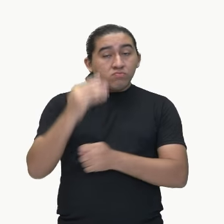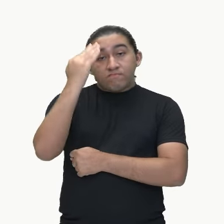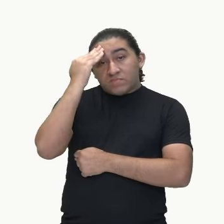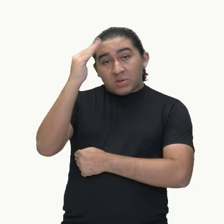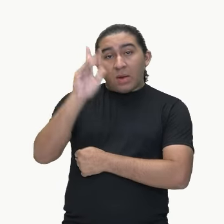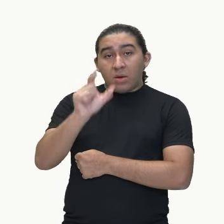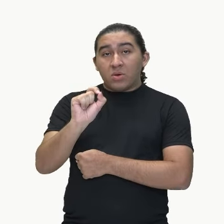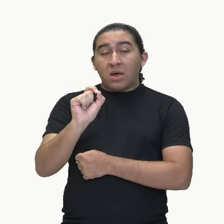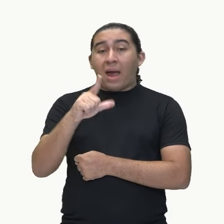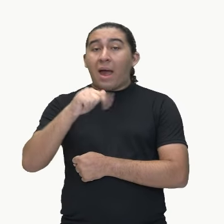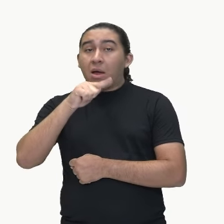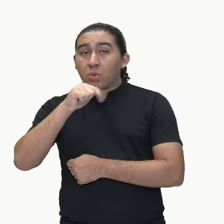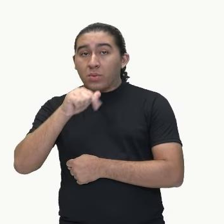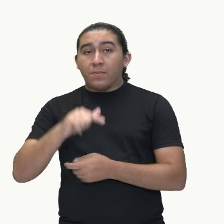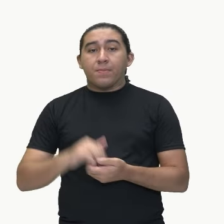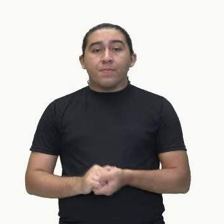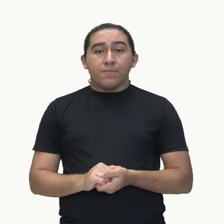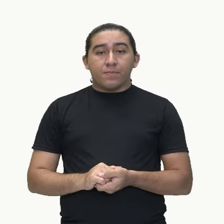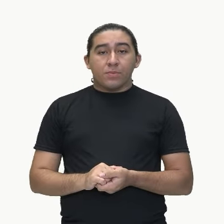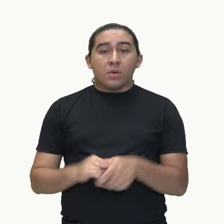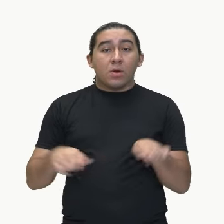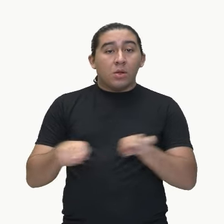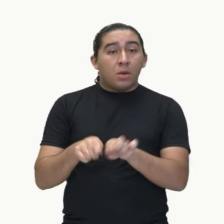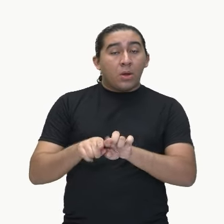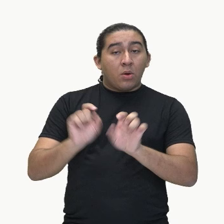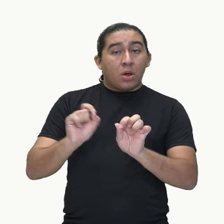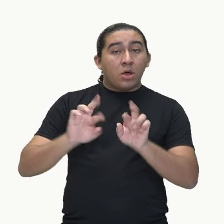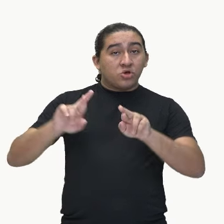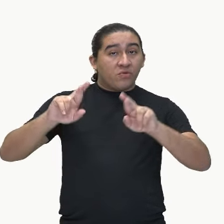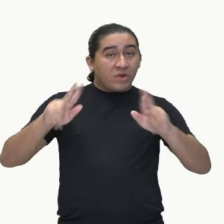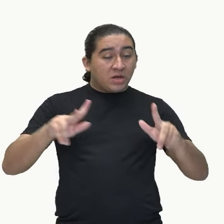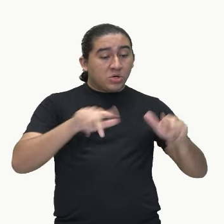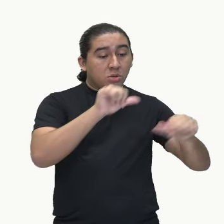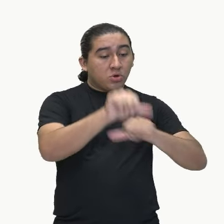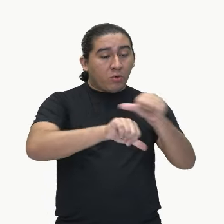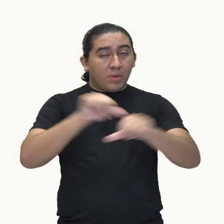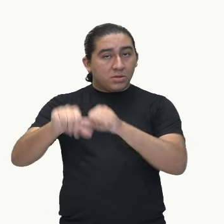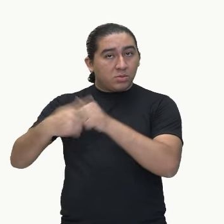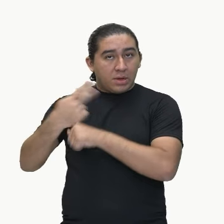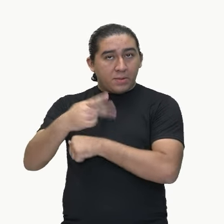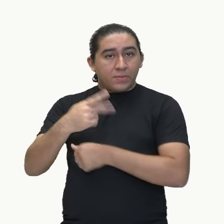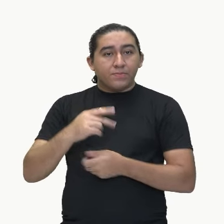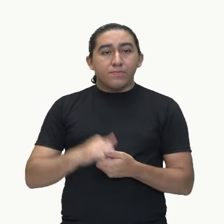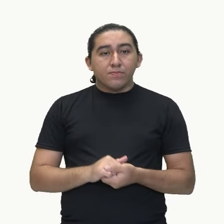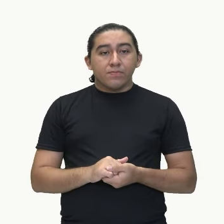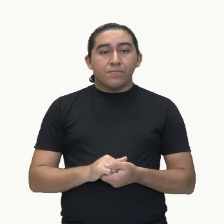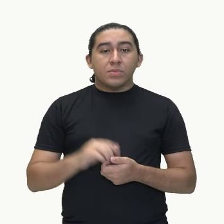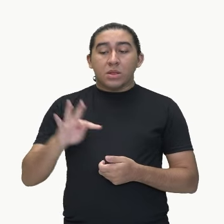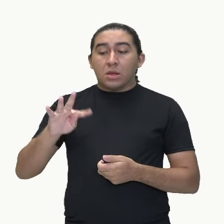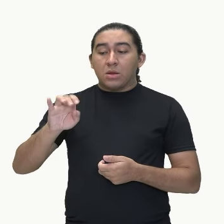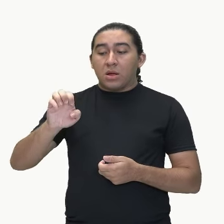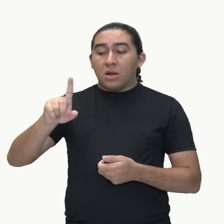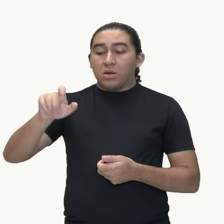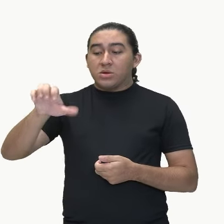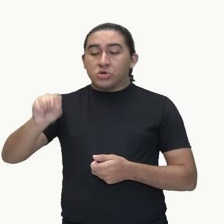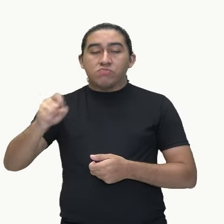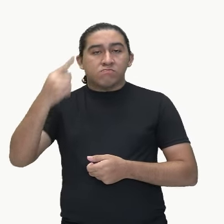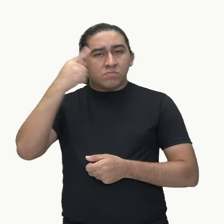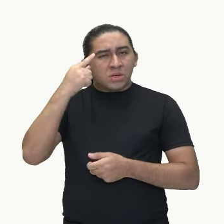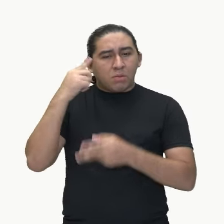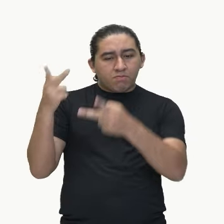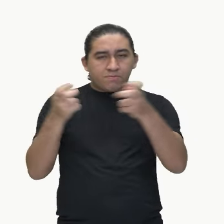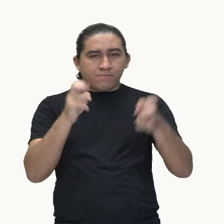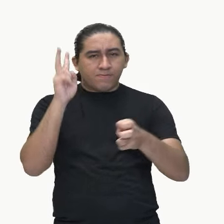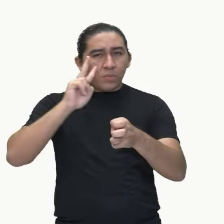é a água e os seus diferentes estágios da água, né? Tales de Mileto, ele observou, lembre que esses